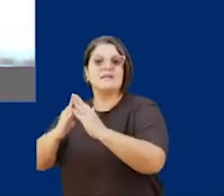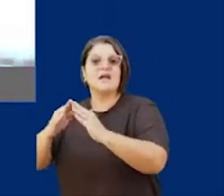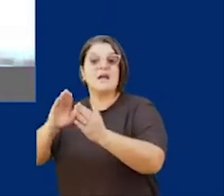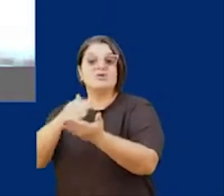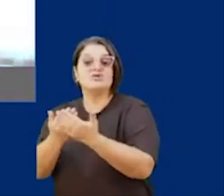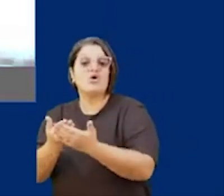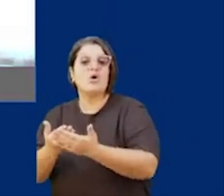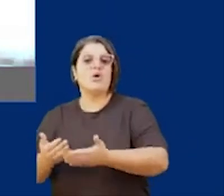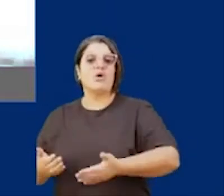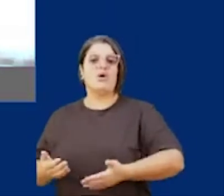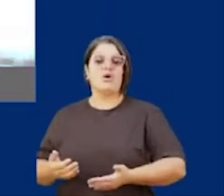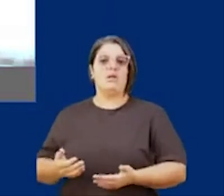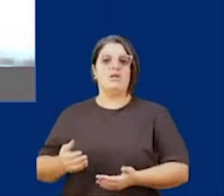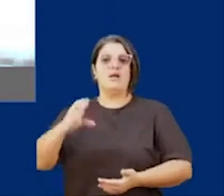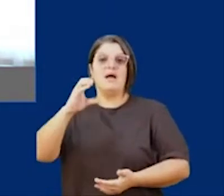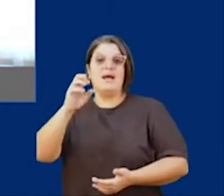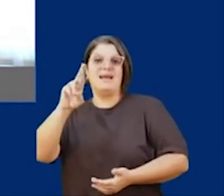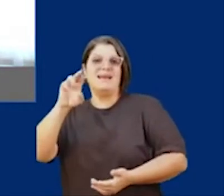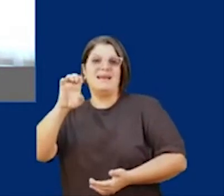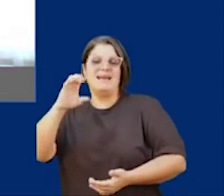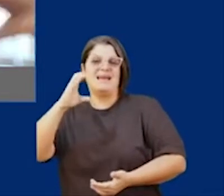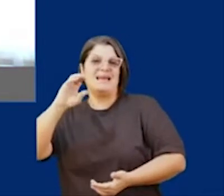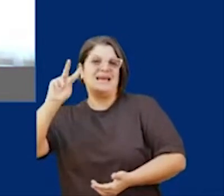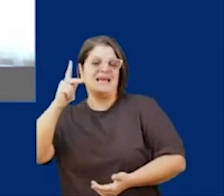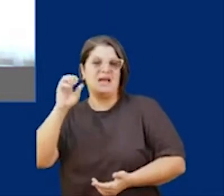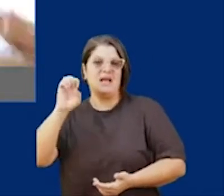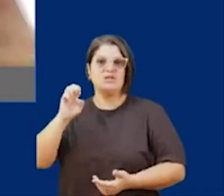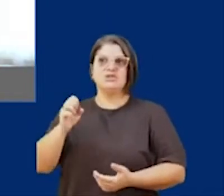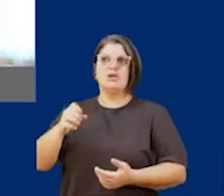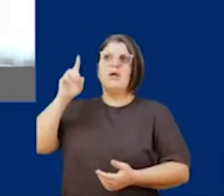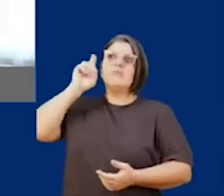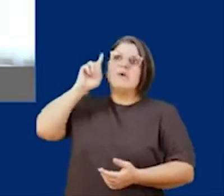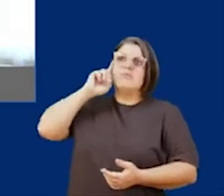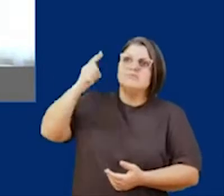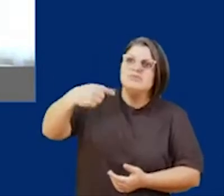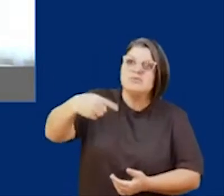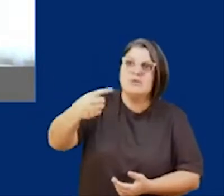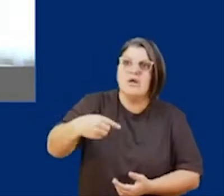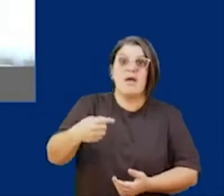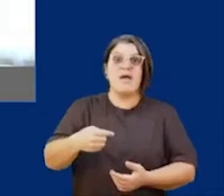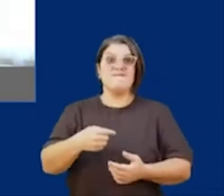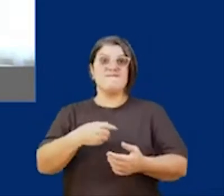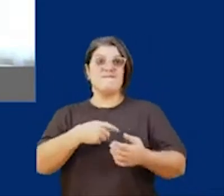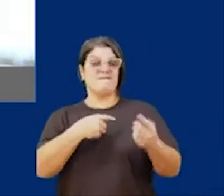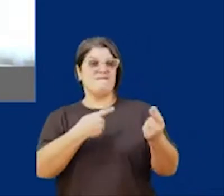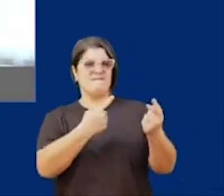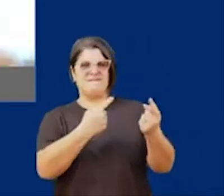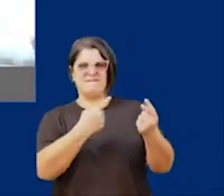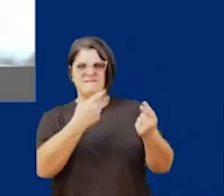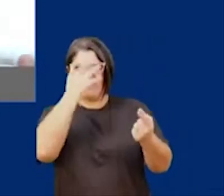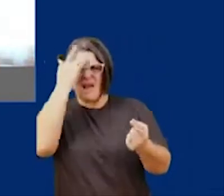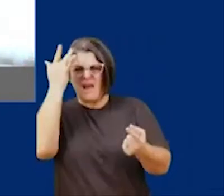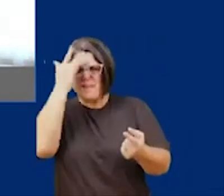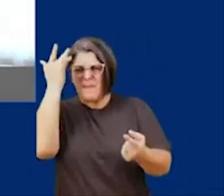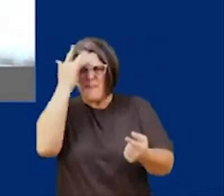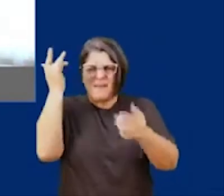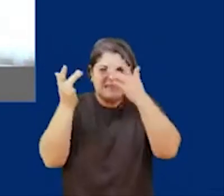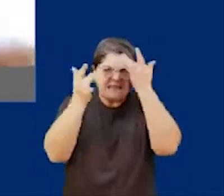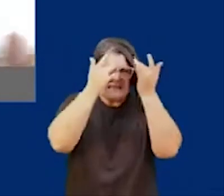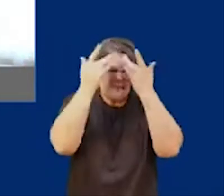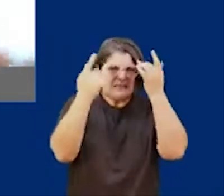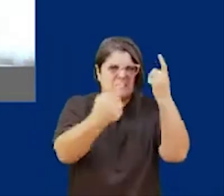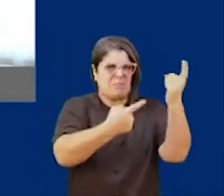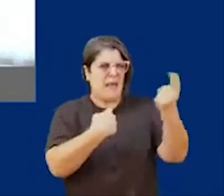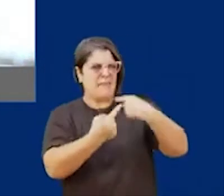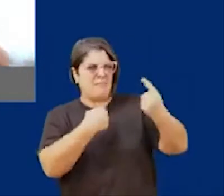de alteração de rotina. Há situações de quando a gente tem muitas pessoas dando opinião, né? E a gente concorda com umas, não concorda com